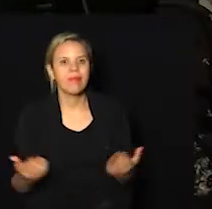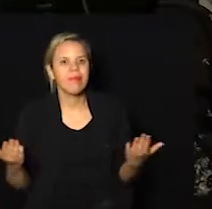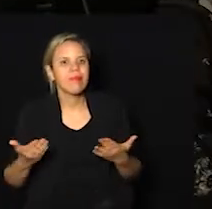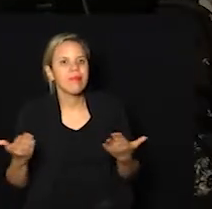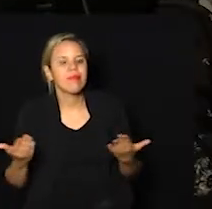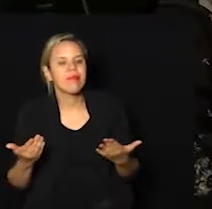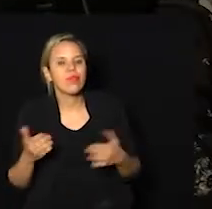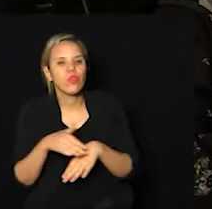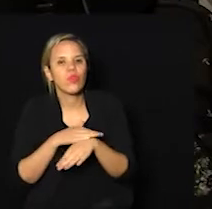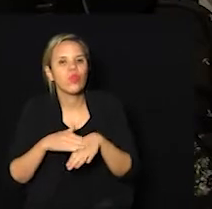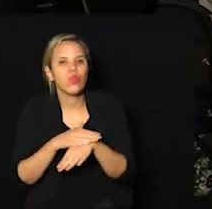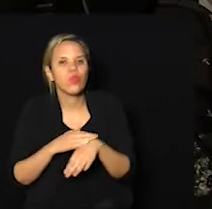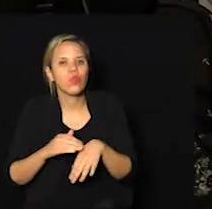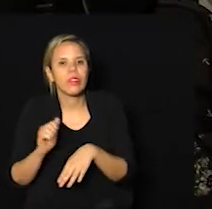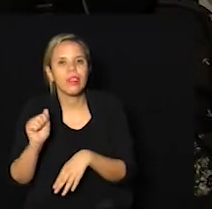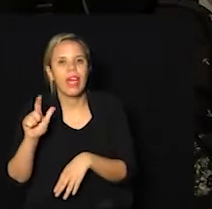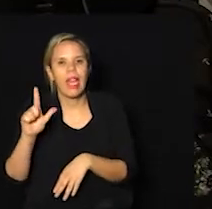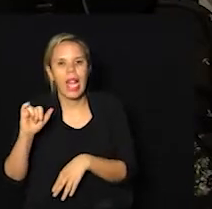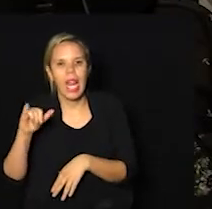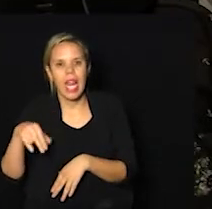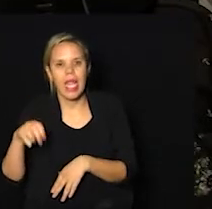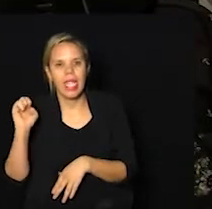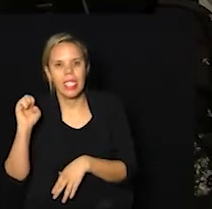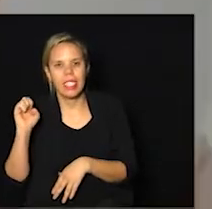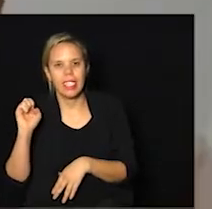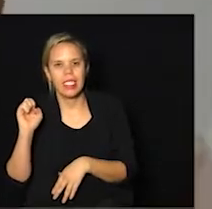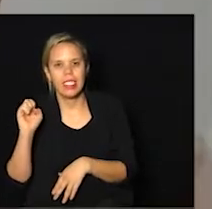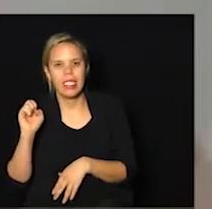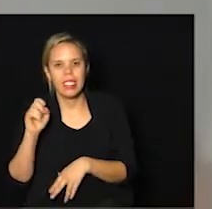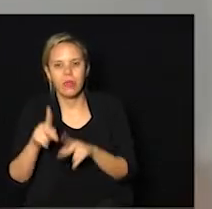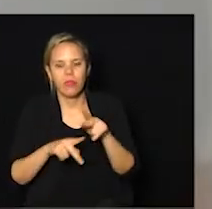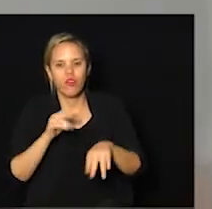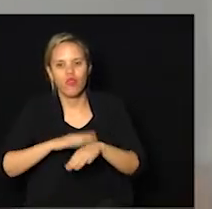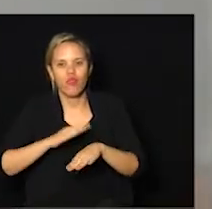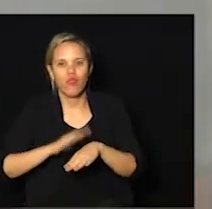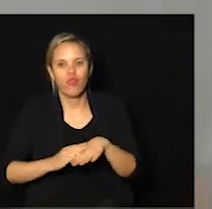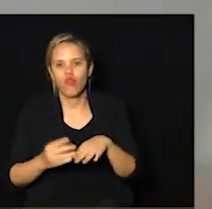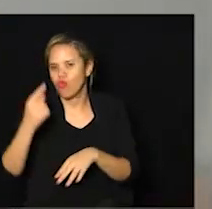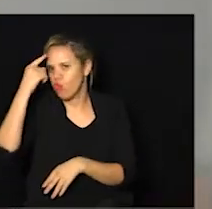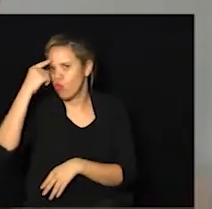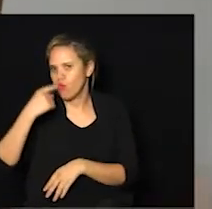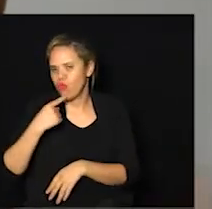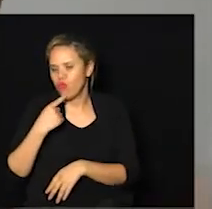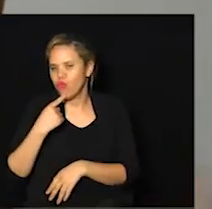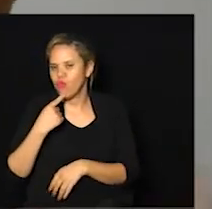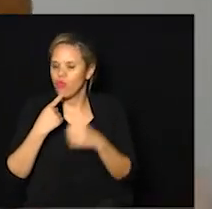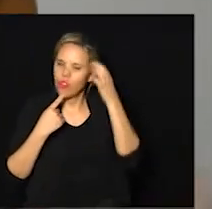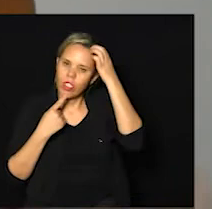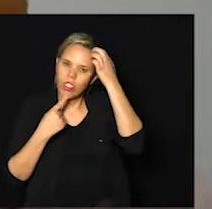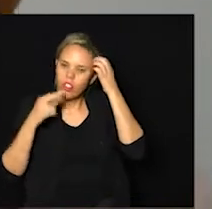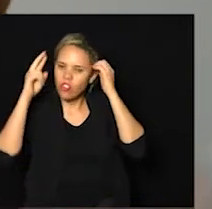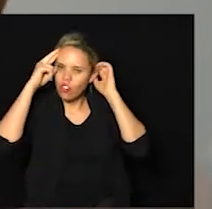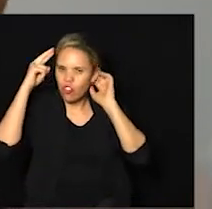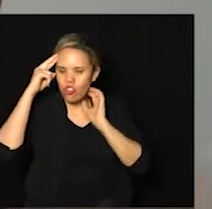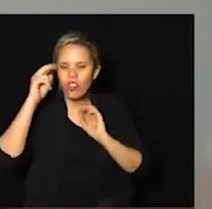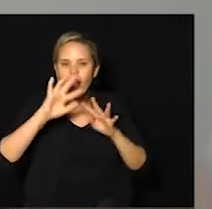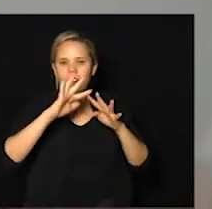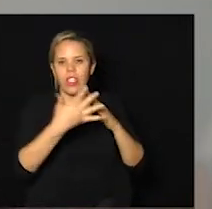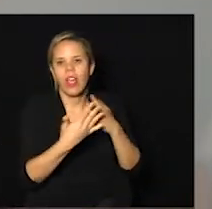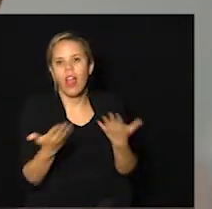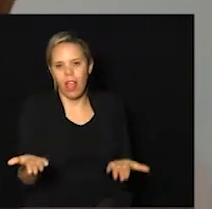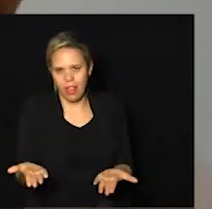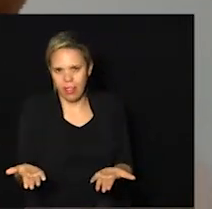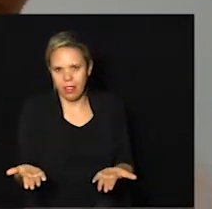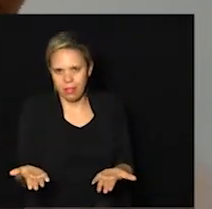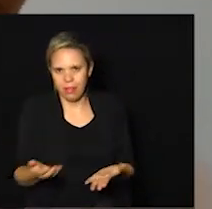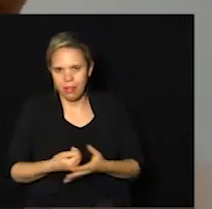Agora eu vou conversar com a Aline, que é uma das criadoras do perfil Chefs na Quarentena. É isso